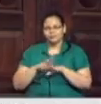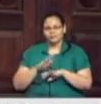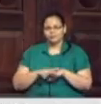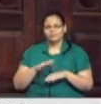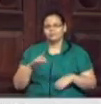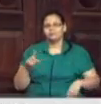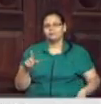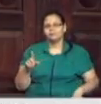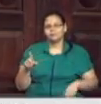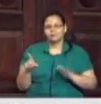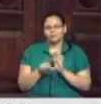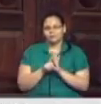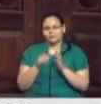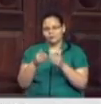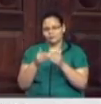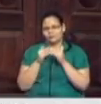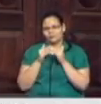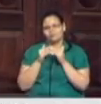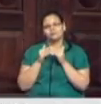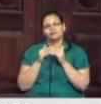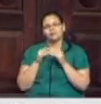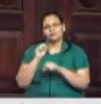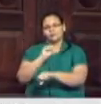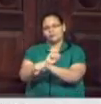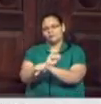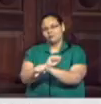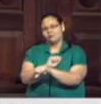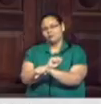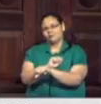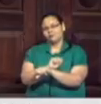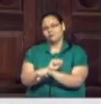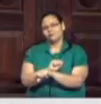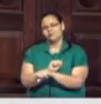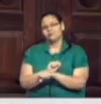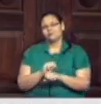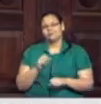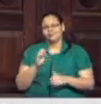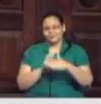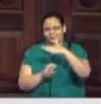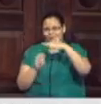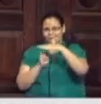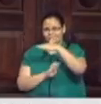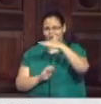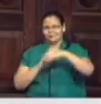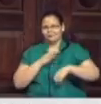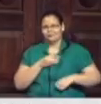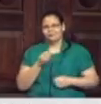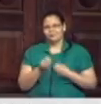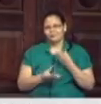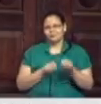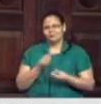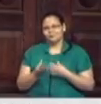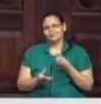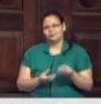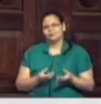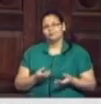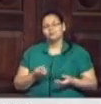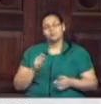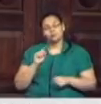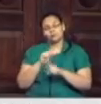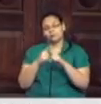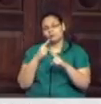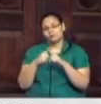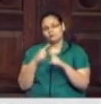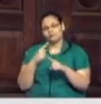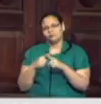lei que pediu para paralisar os incentivos fiscais. Por